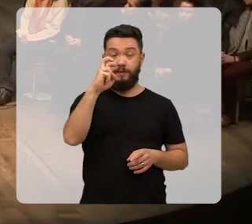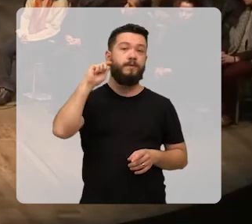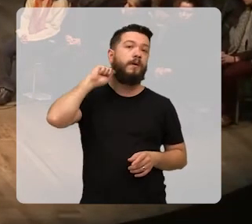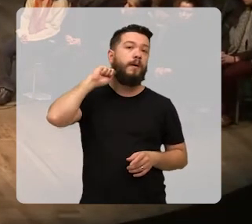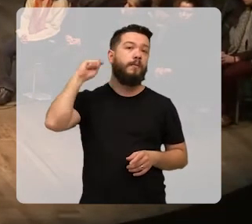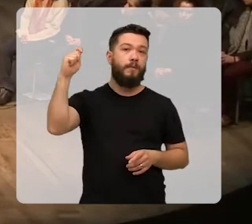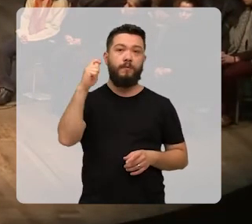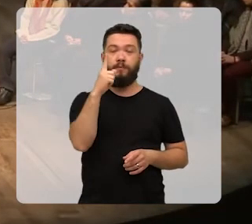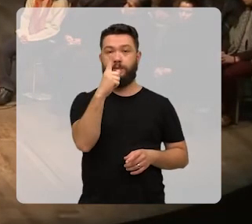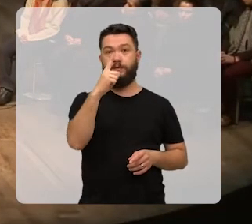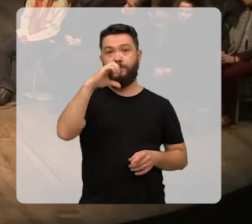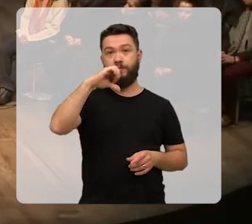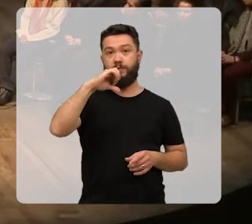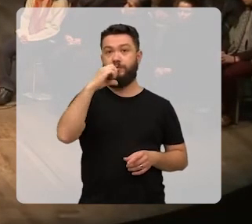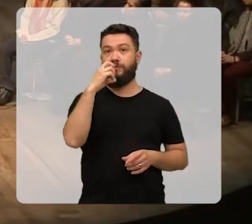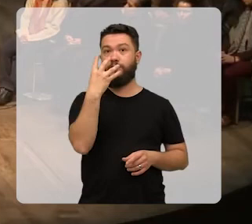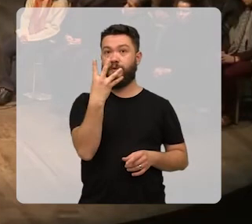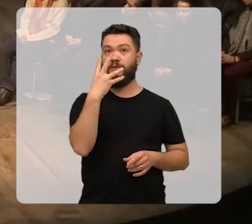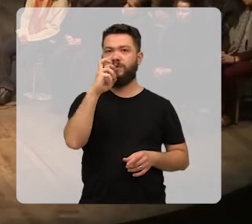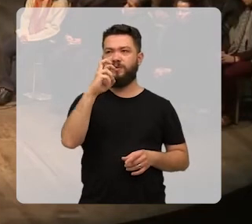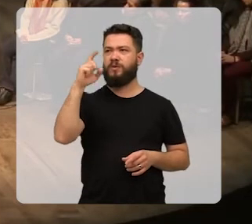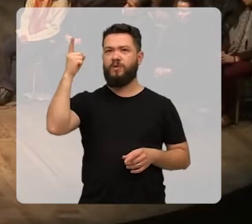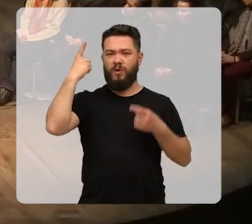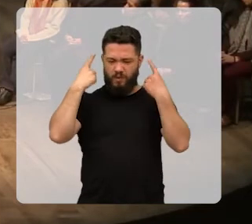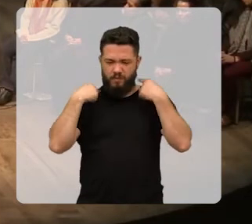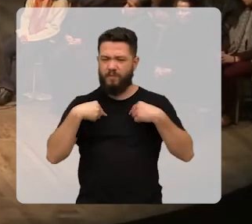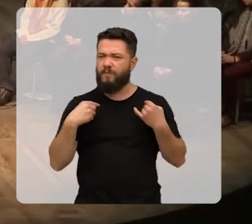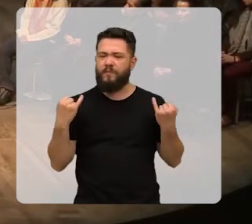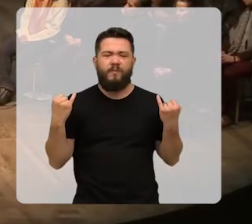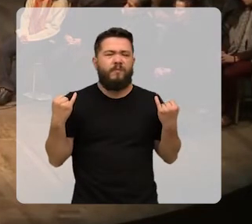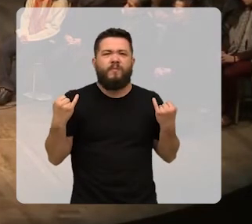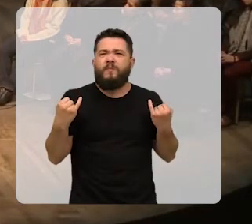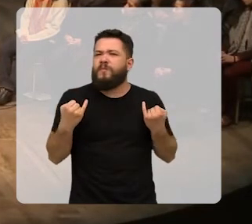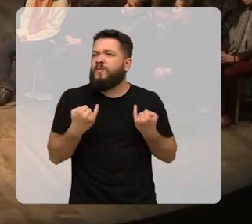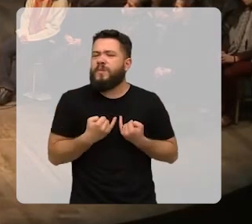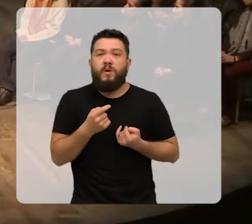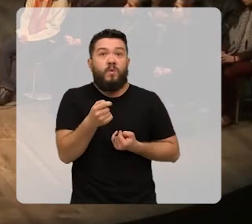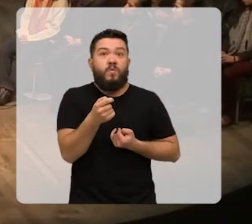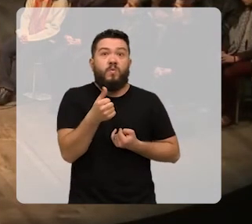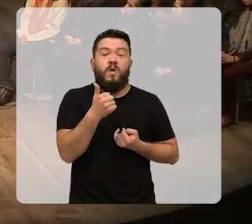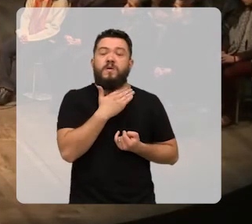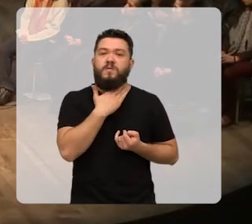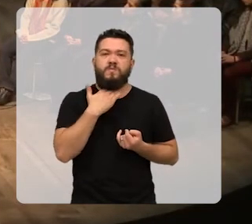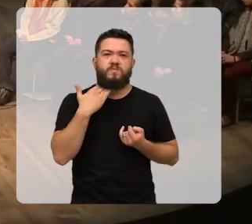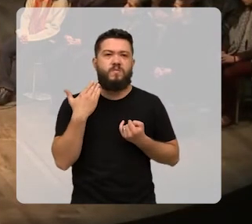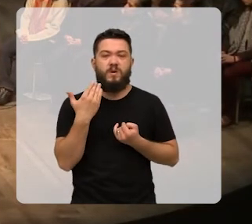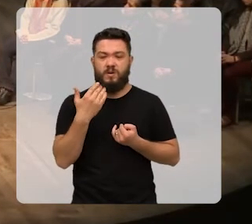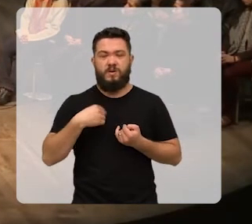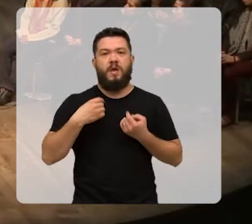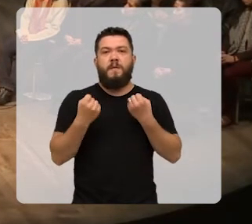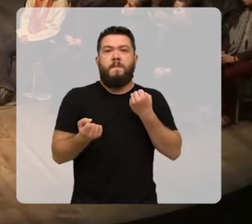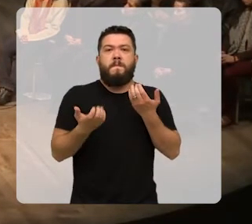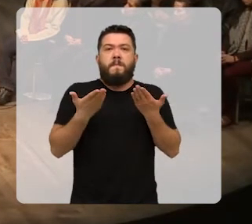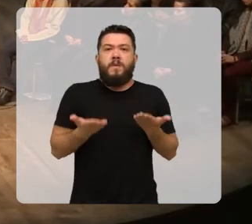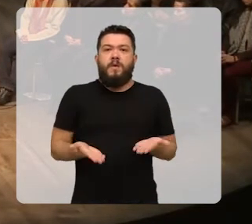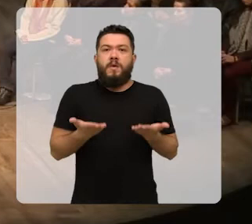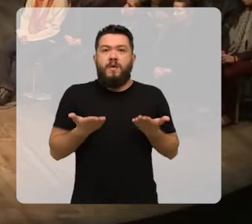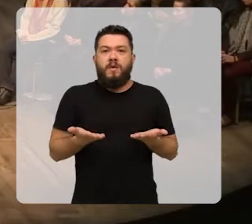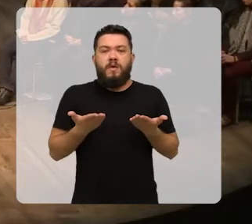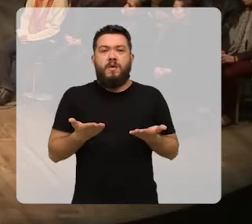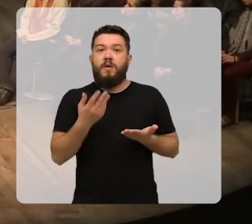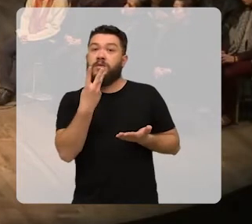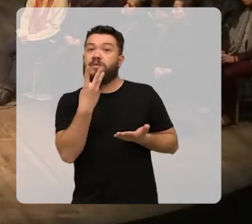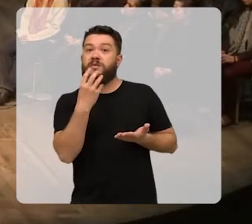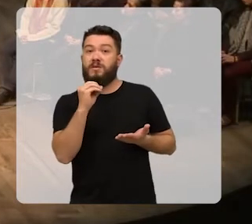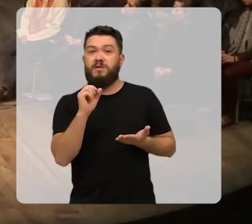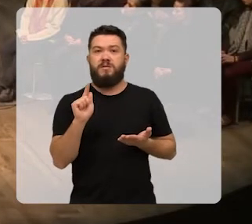Era mais morto do que viva, pensando um pouco mais de 30 quilos. Logo depois, fui transferido para